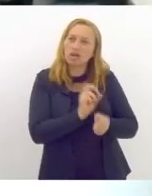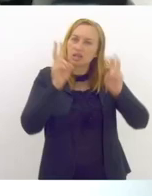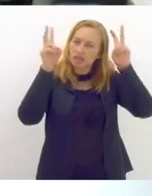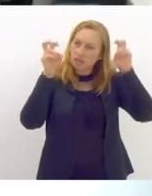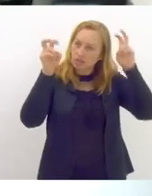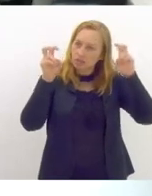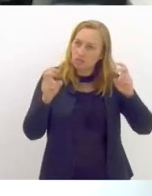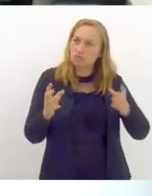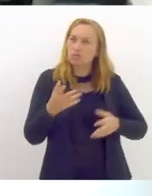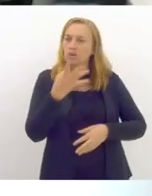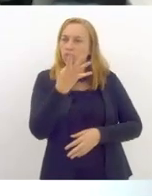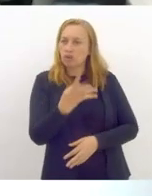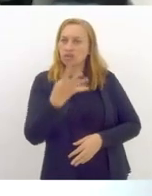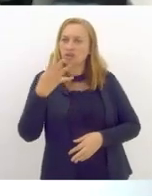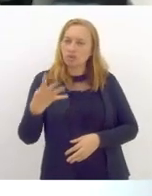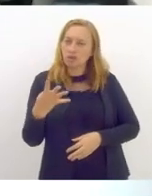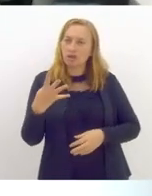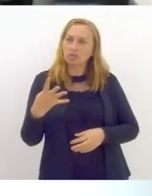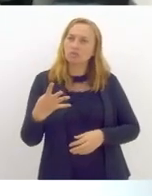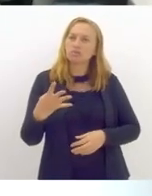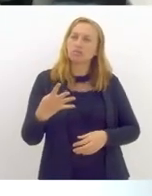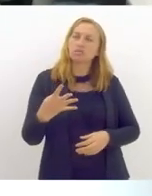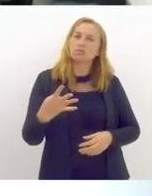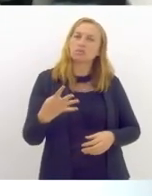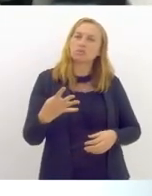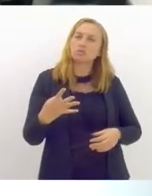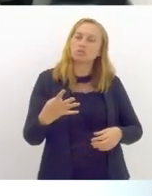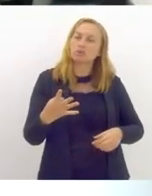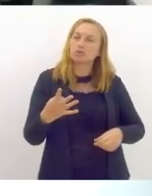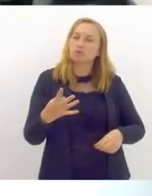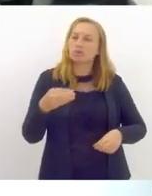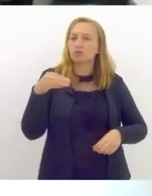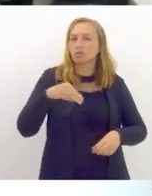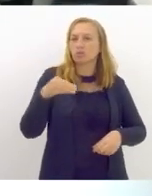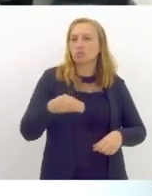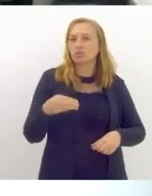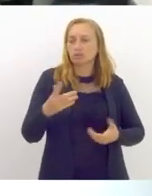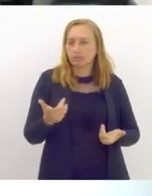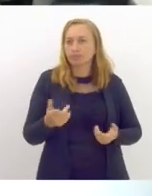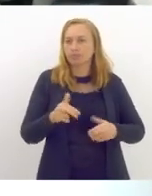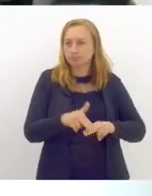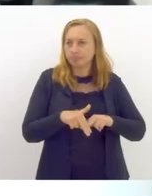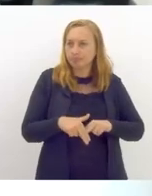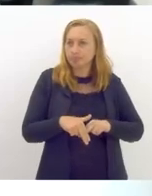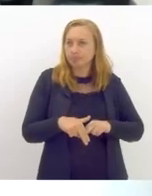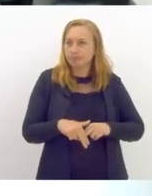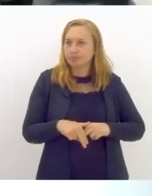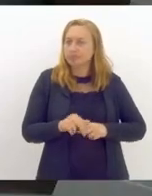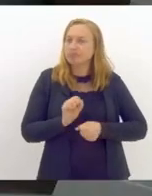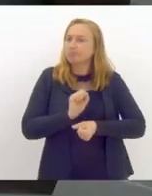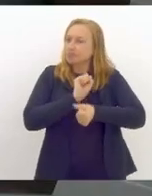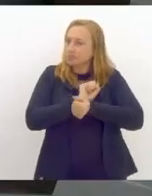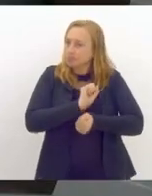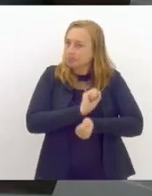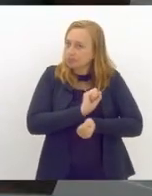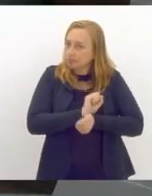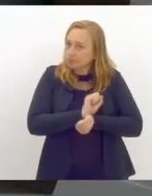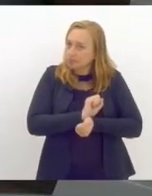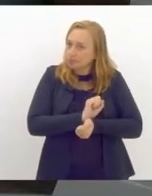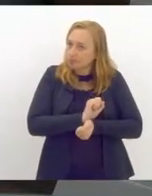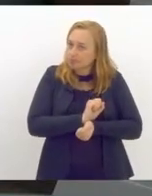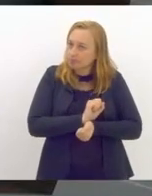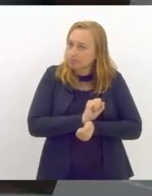assunto que já tá nos 44 no segundo tempo por isso que a gente meio que deu Uma segurada por